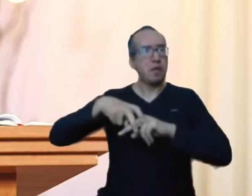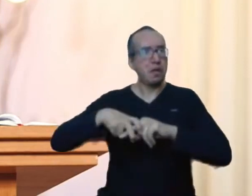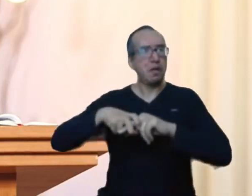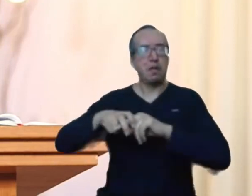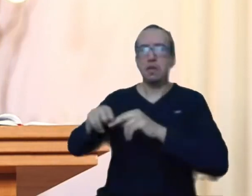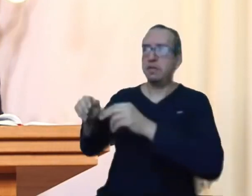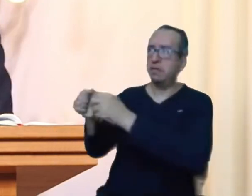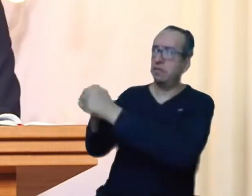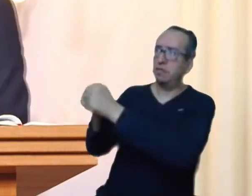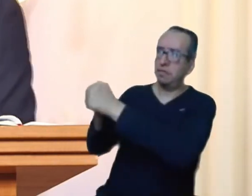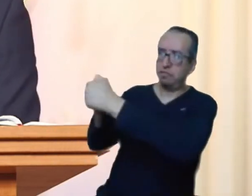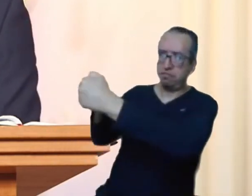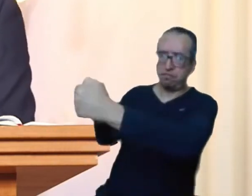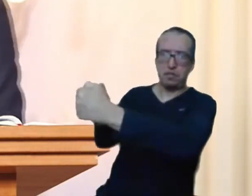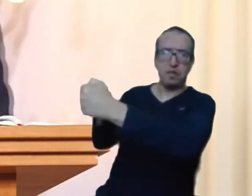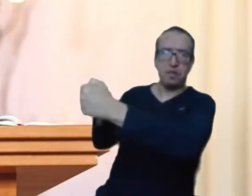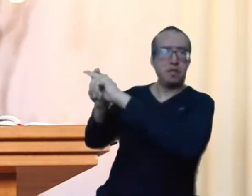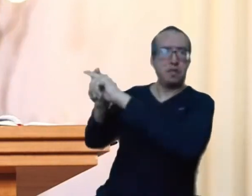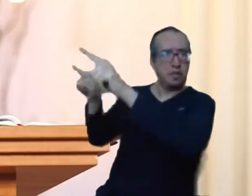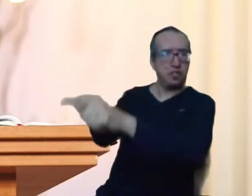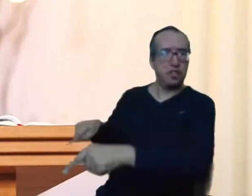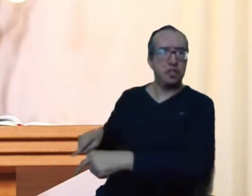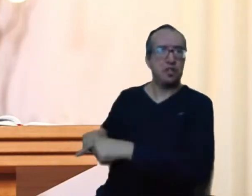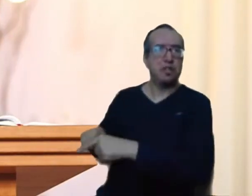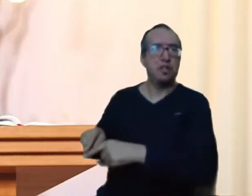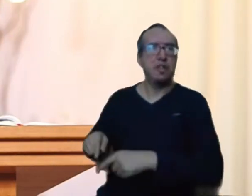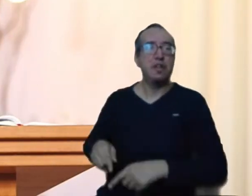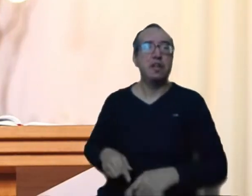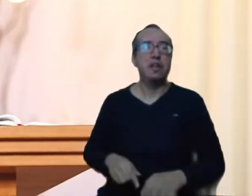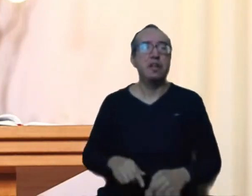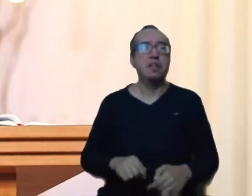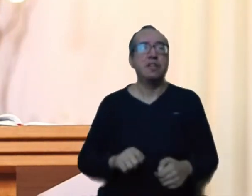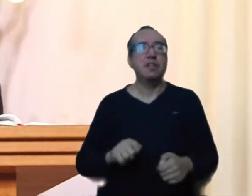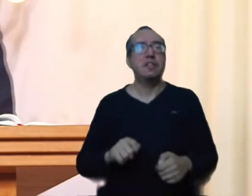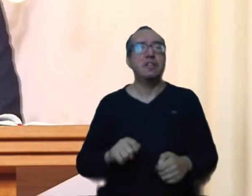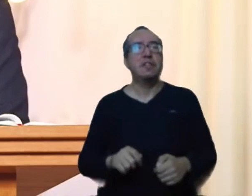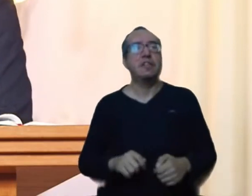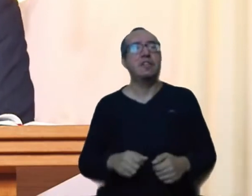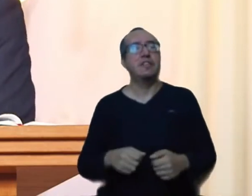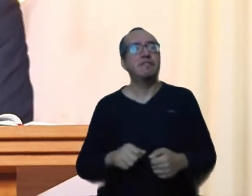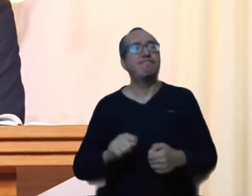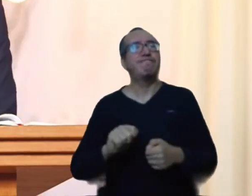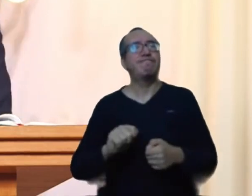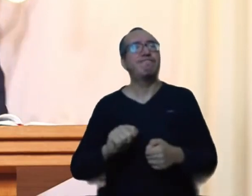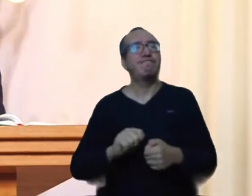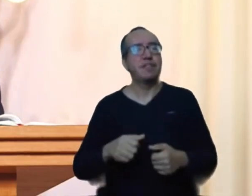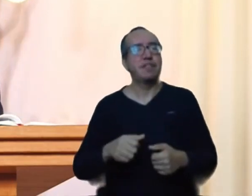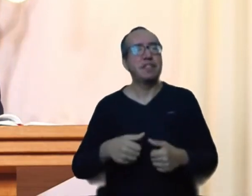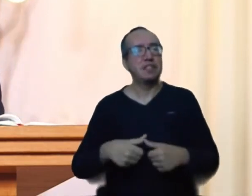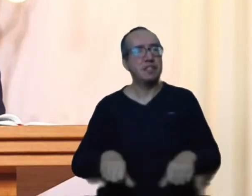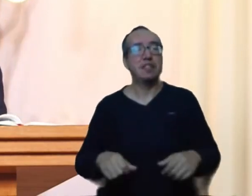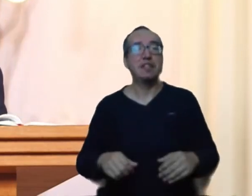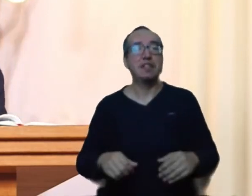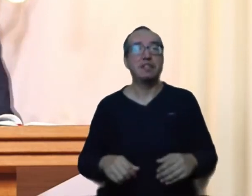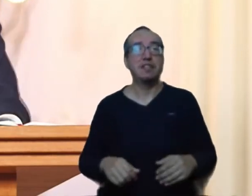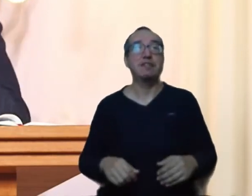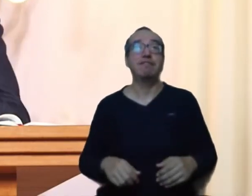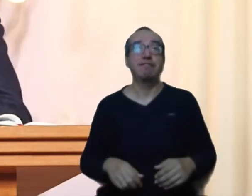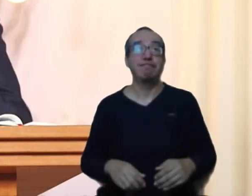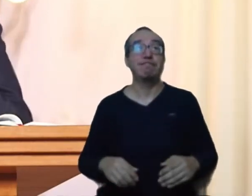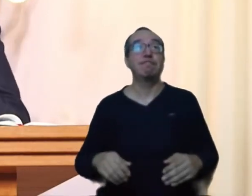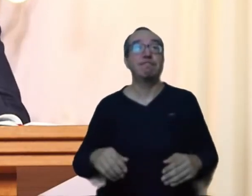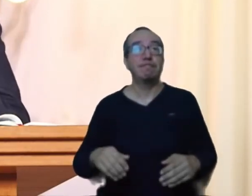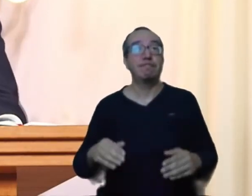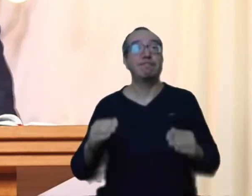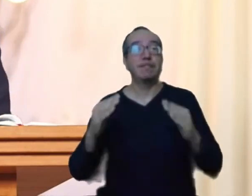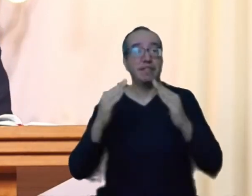para você que ele estava dentro da igreja. E podemos sugerir que esse jovem, ele